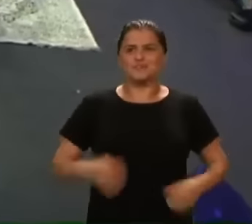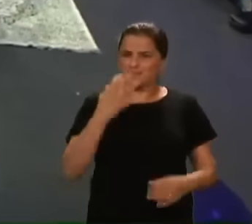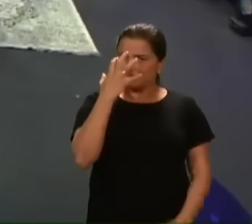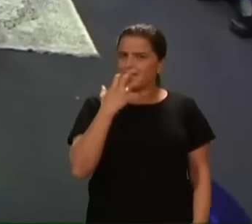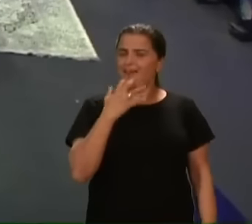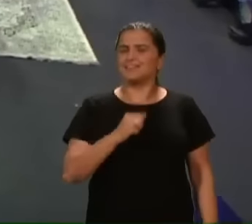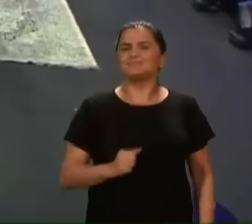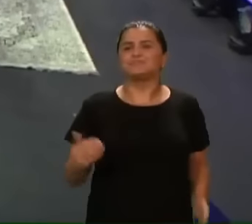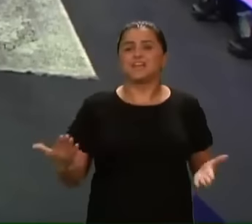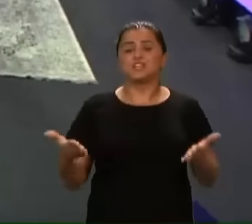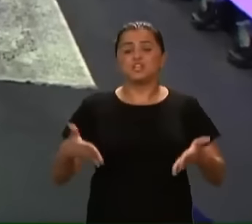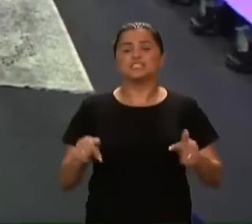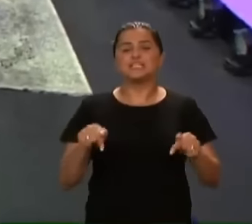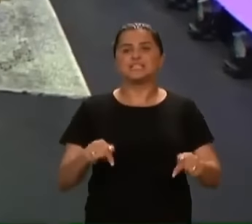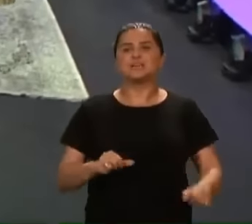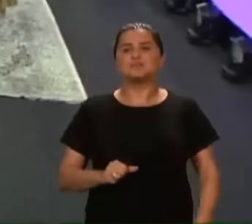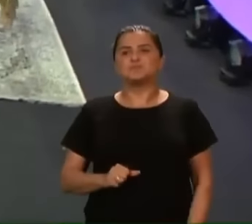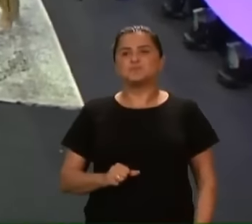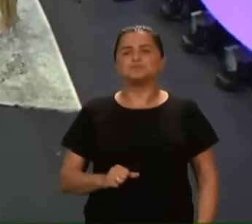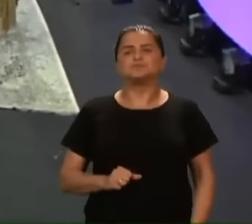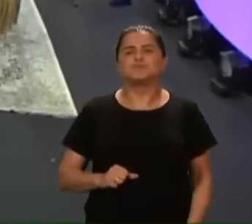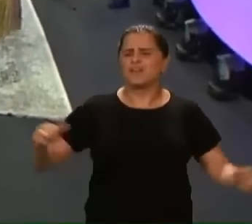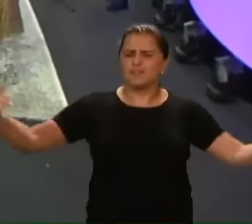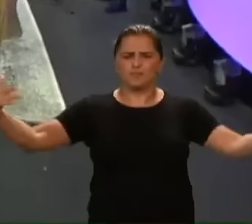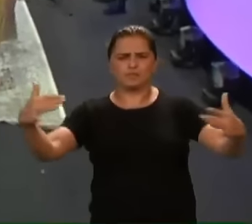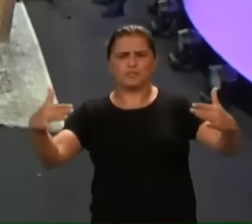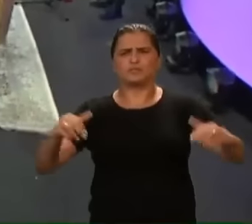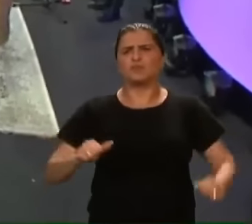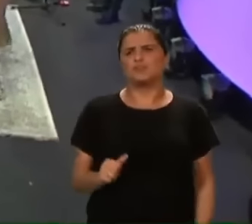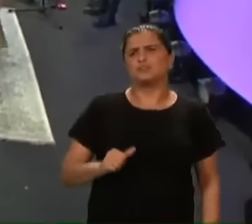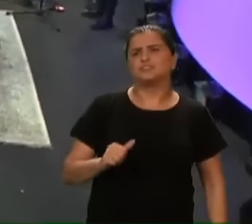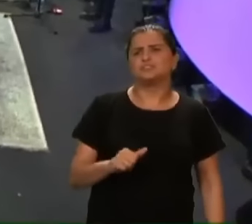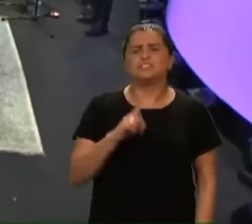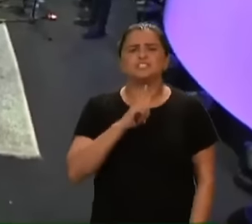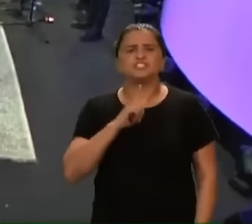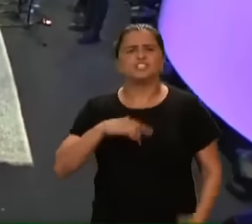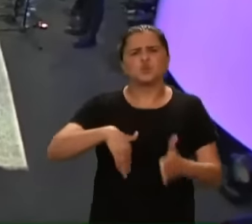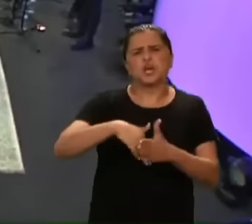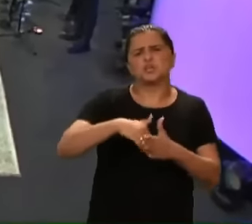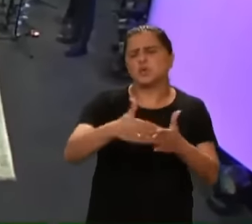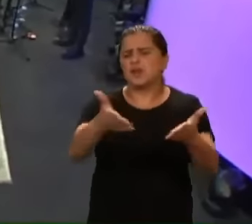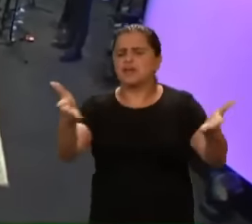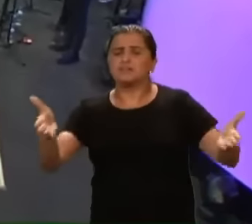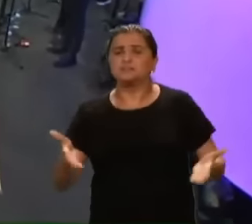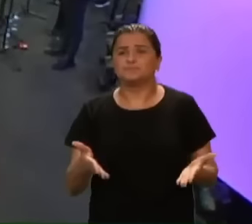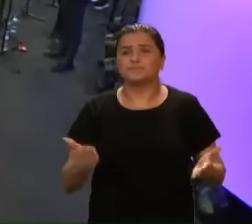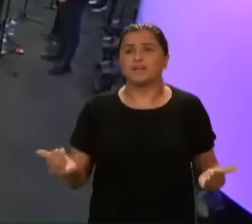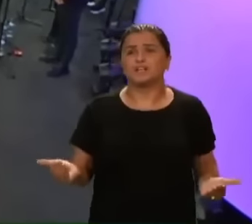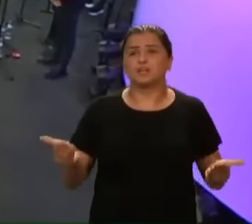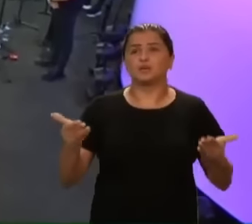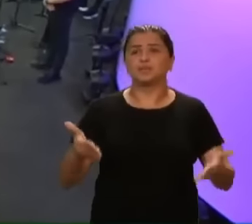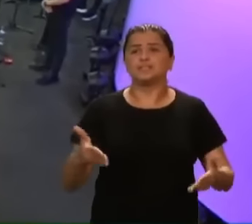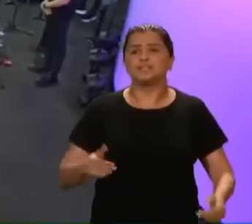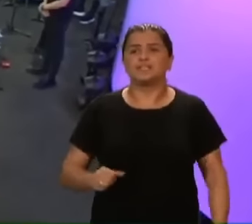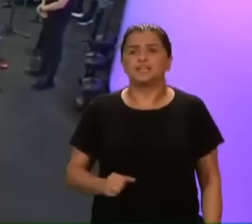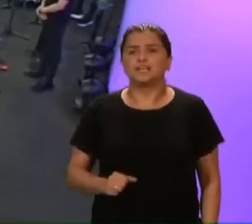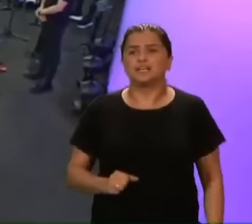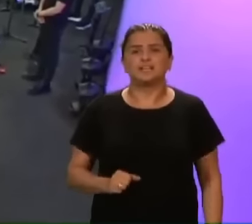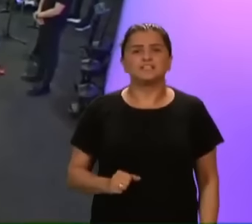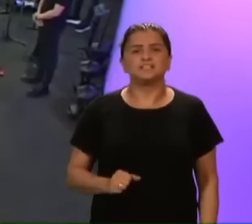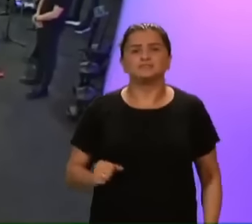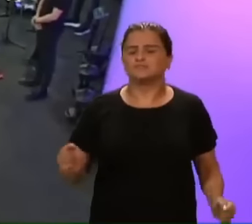Nós entramos, aí a menina entrou, os convidados entraram, tinha jogador, tinha uma coisa. De repente, quando eu fui entrar, eu entrei assim, irmão, ligada,